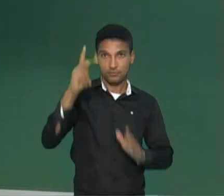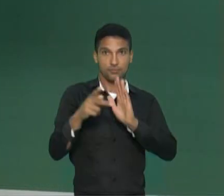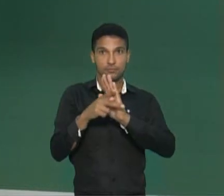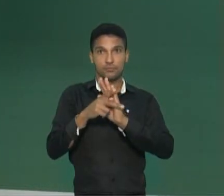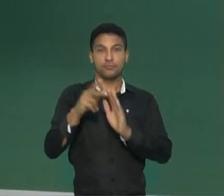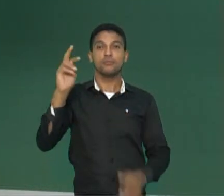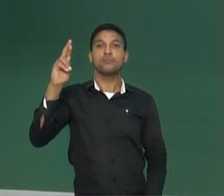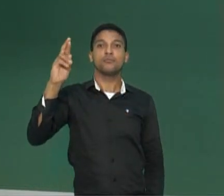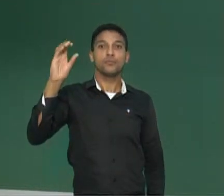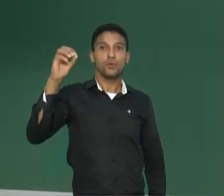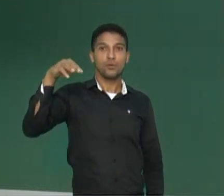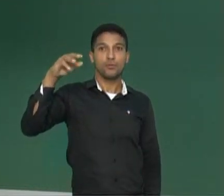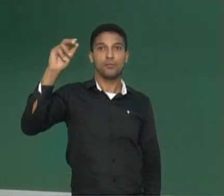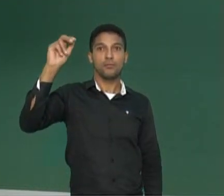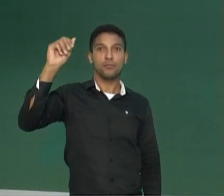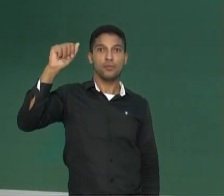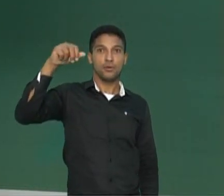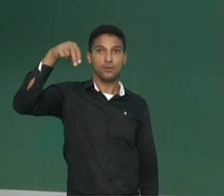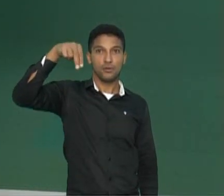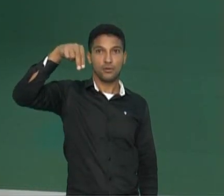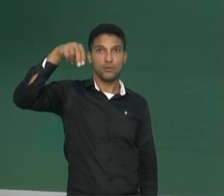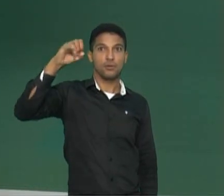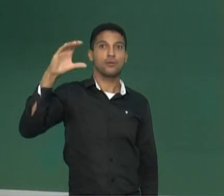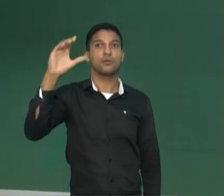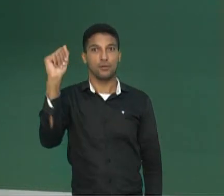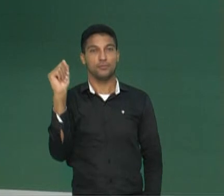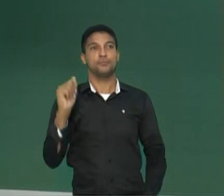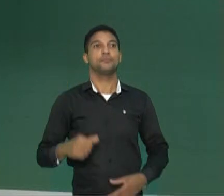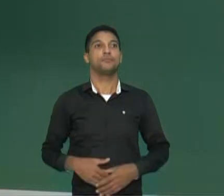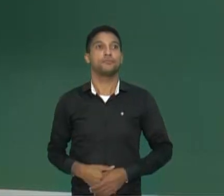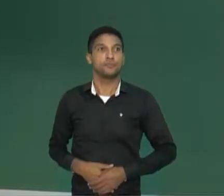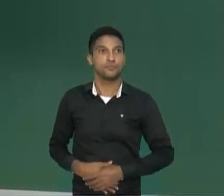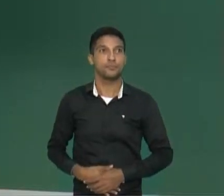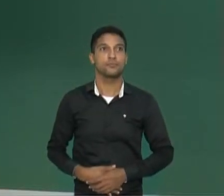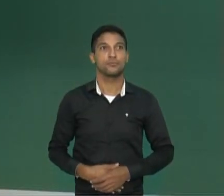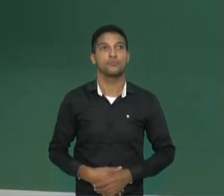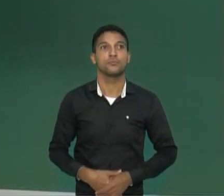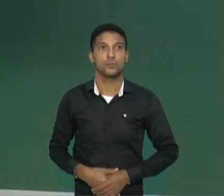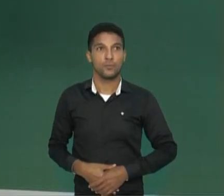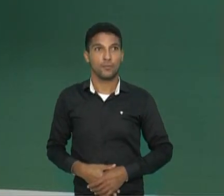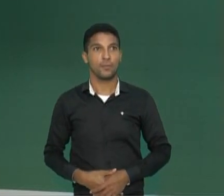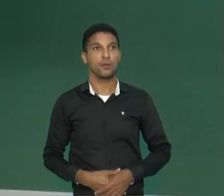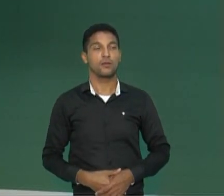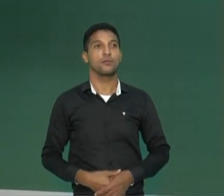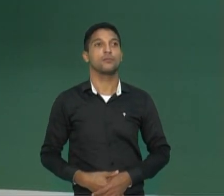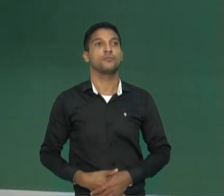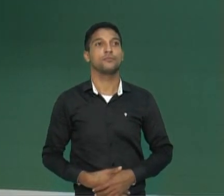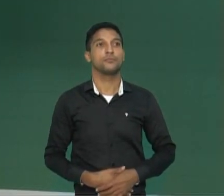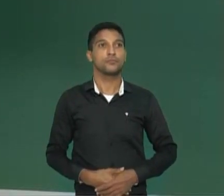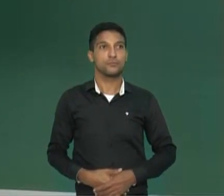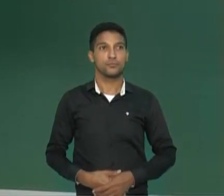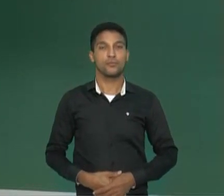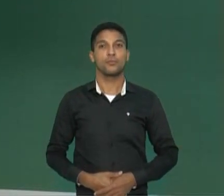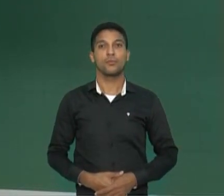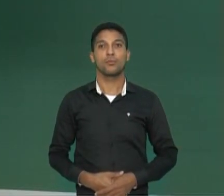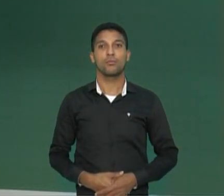do final da arte românica e da gótica, né? Mas a ideia do Carlos Magno já era uma concepção de cruzada, tá? Então,